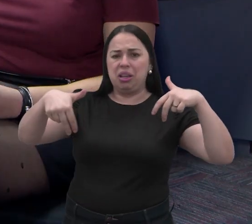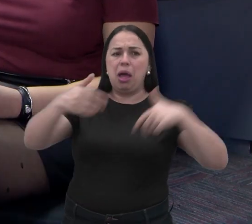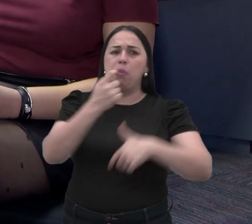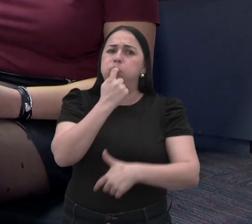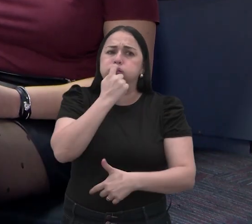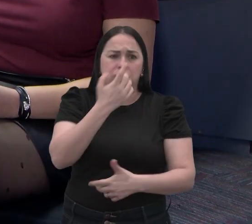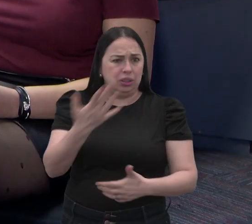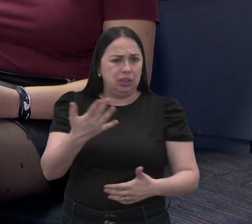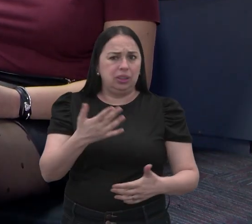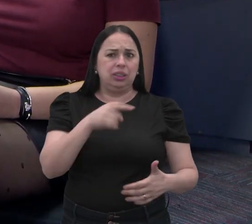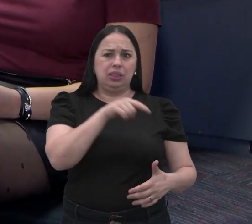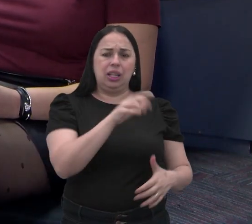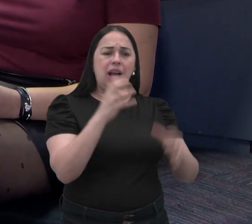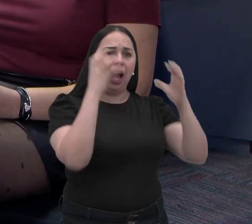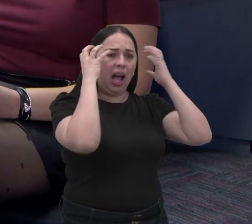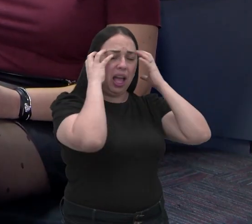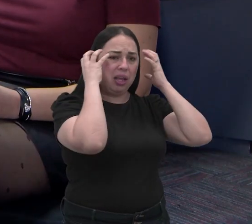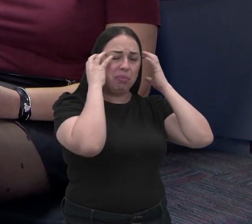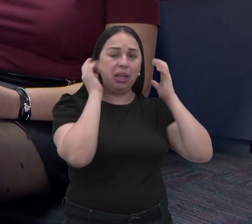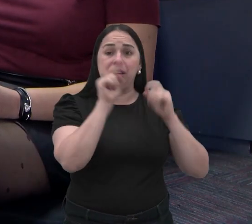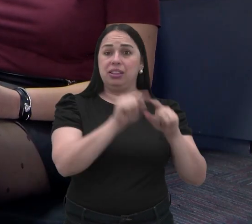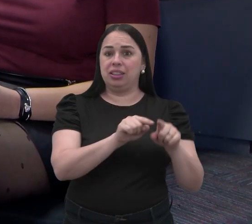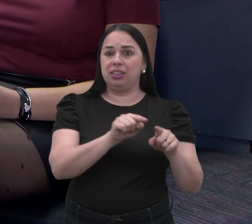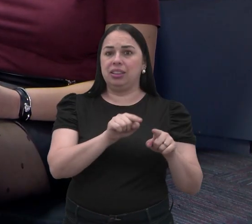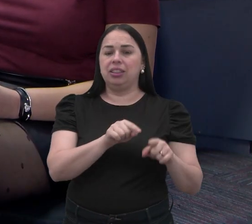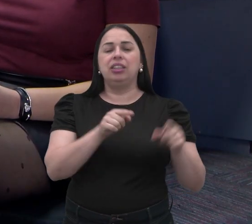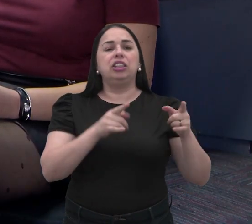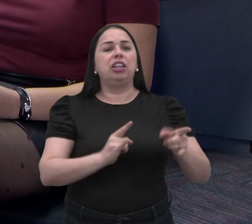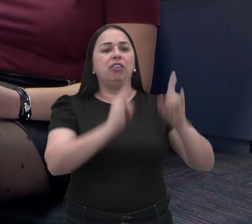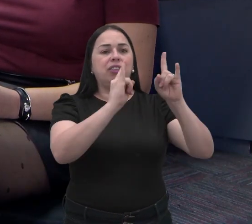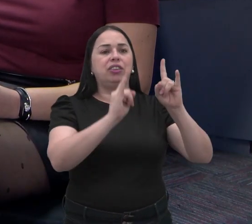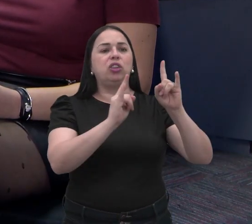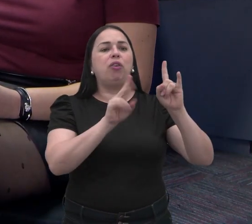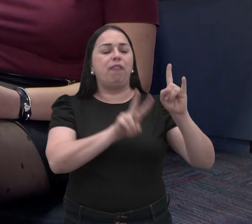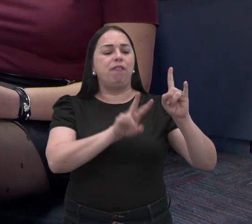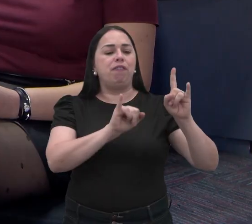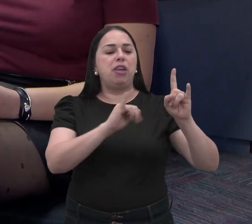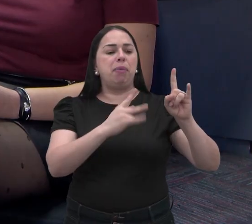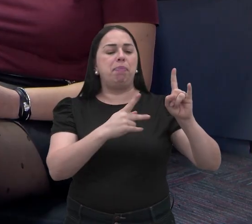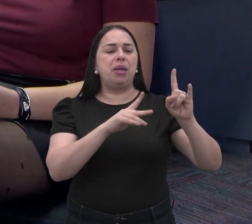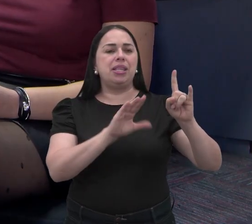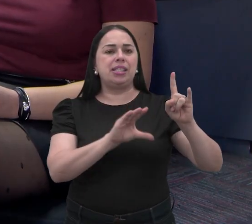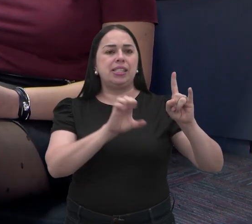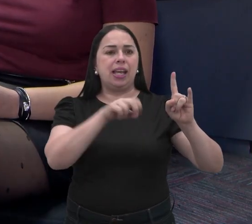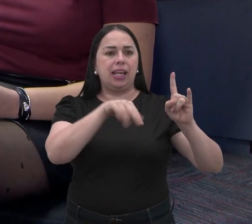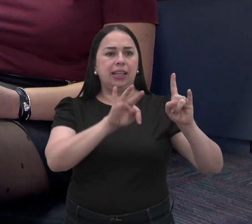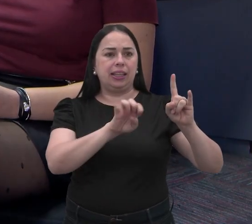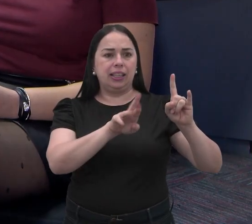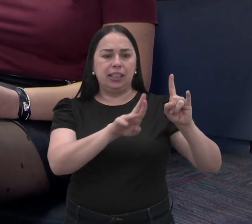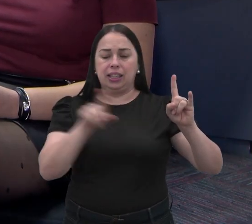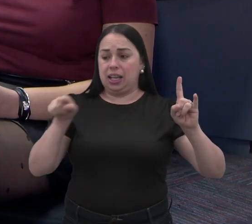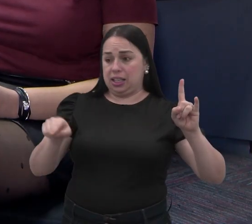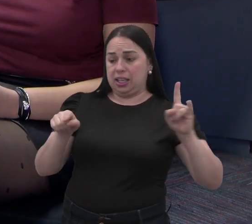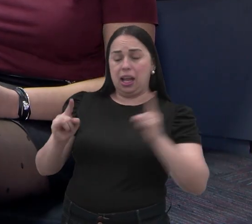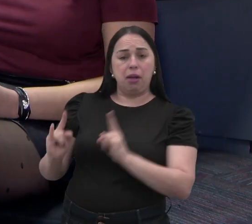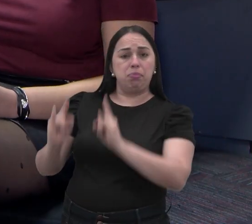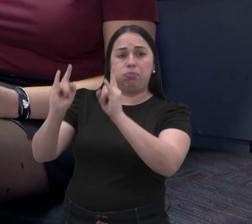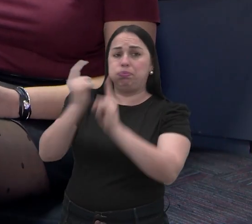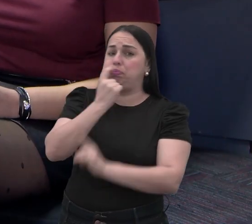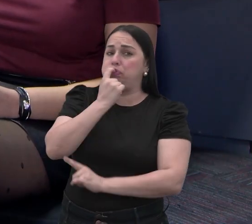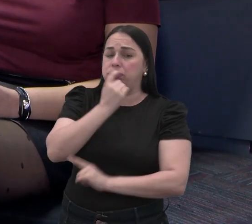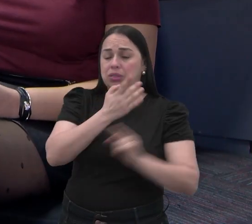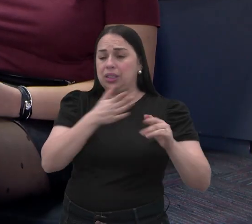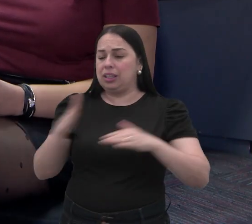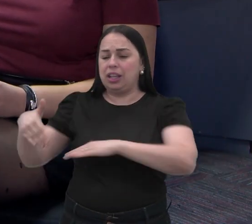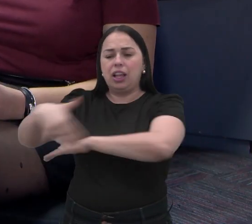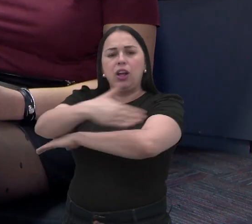3 quarteirões ali da A Piratininga já era no VIP Center? Sim, já era lá. Miragaia, e a Estéreo Vale era onde? No Liberal Center, ali